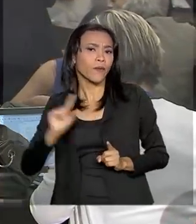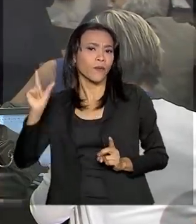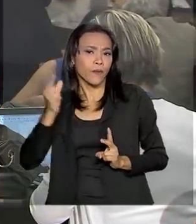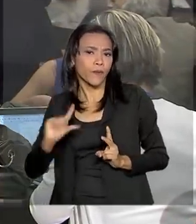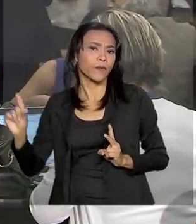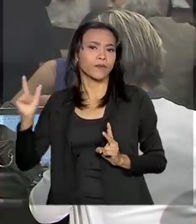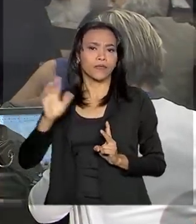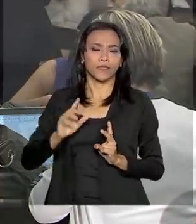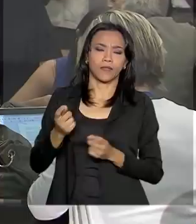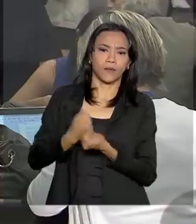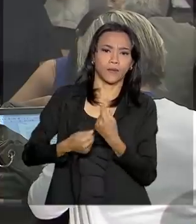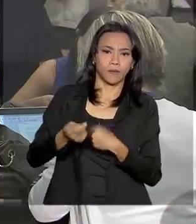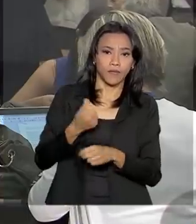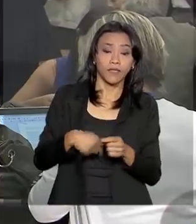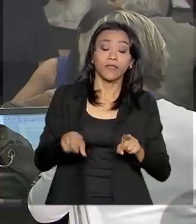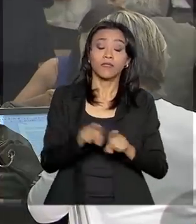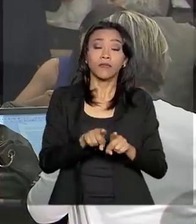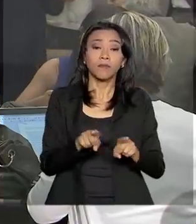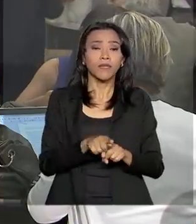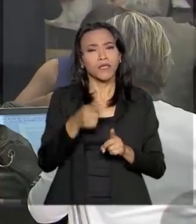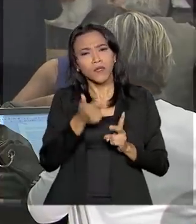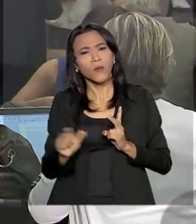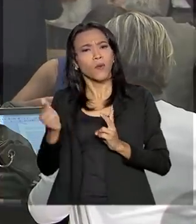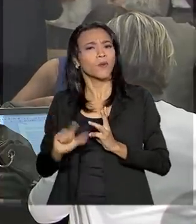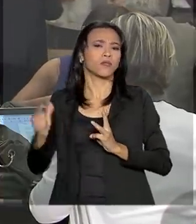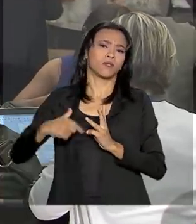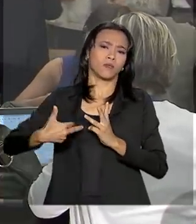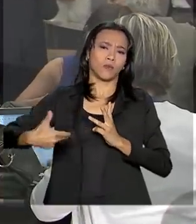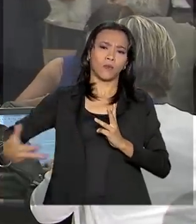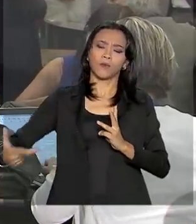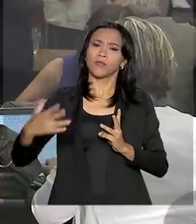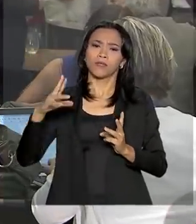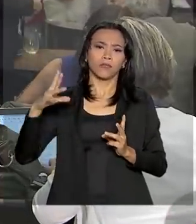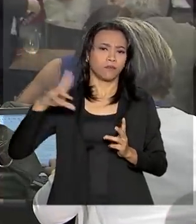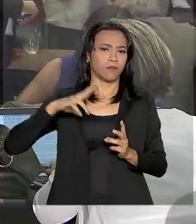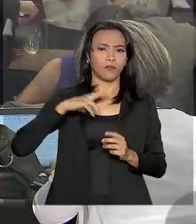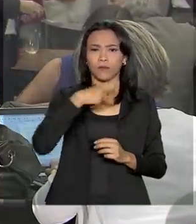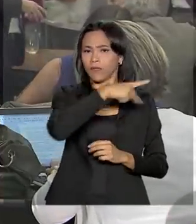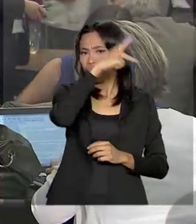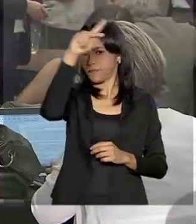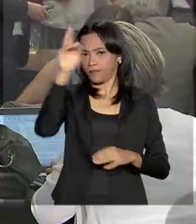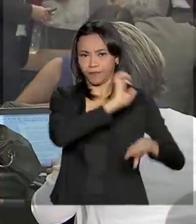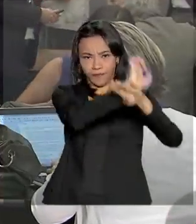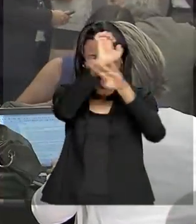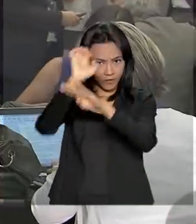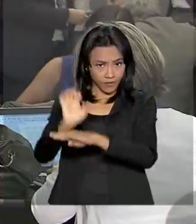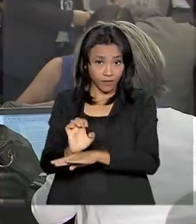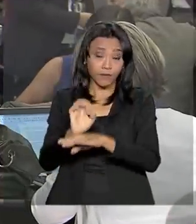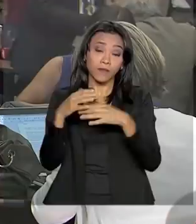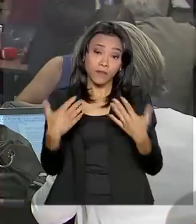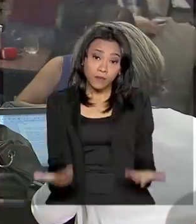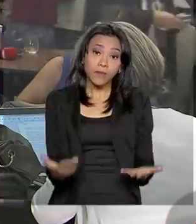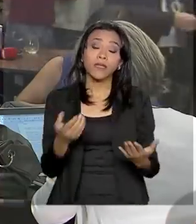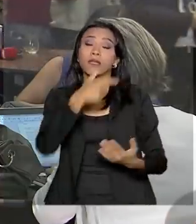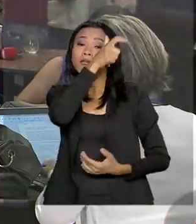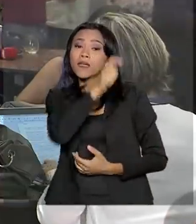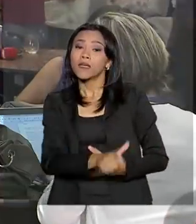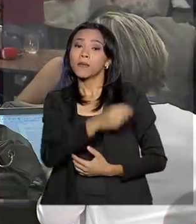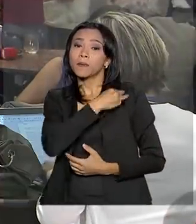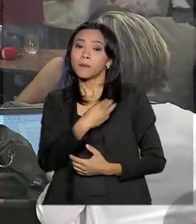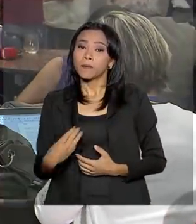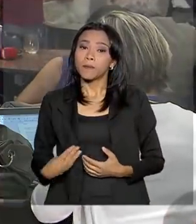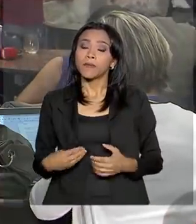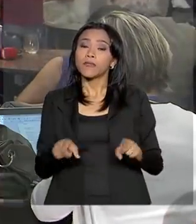área de economia e também demandas específicas dos estados. Além do ministro Paulo Guedes, participa também do fórum